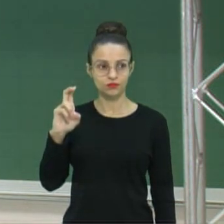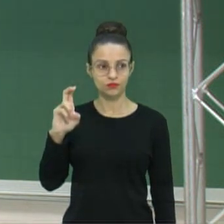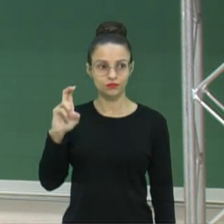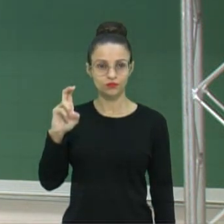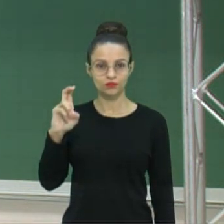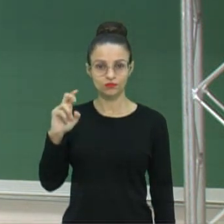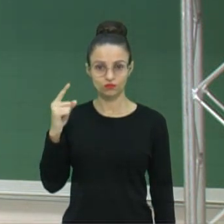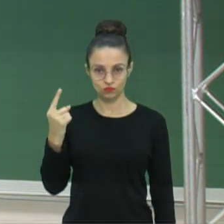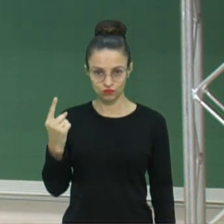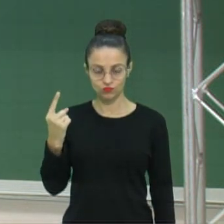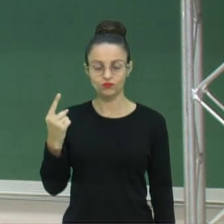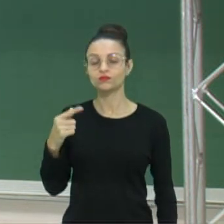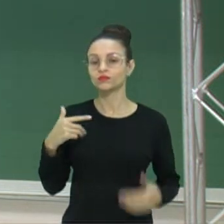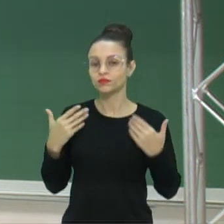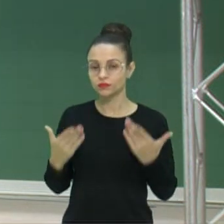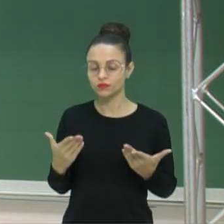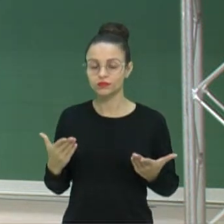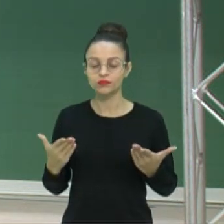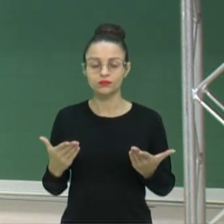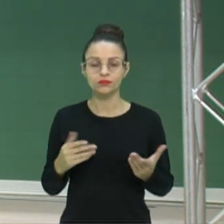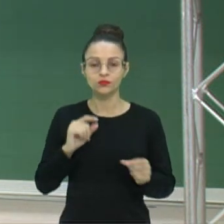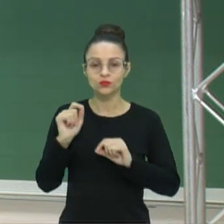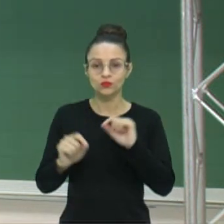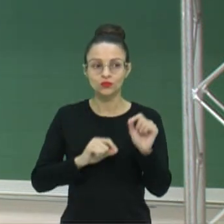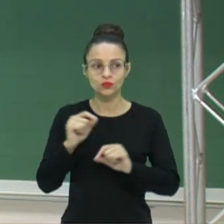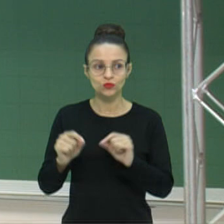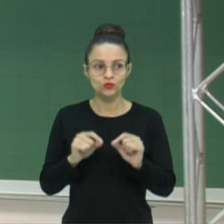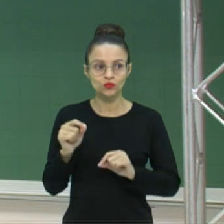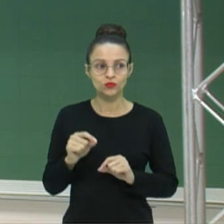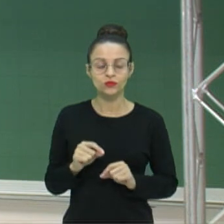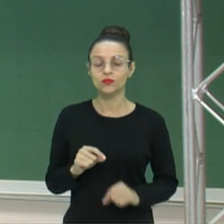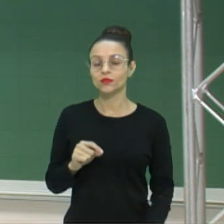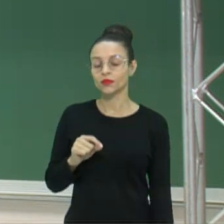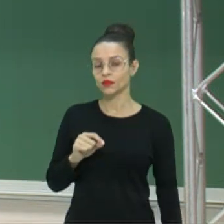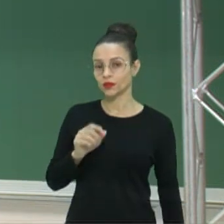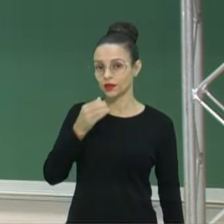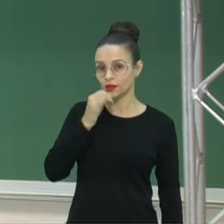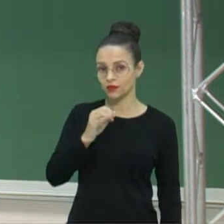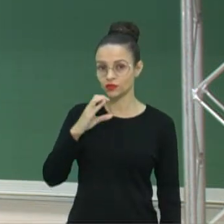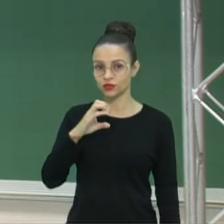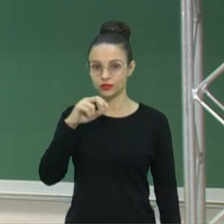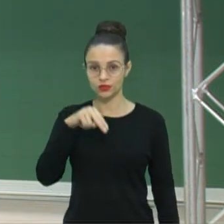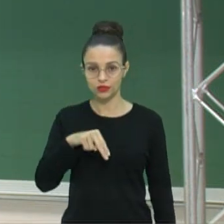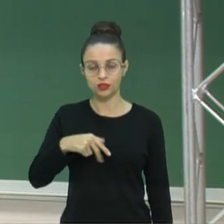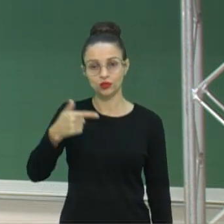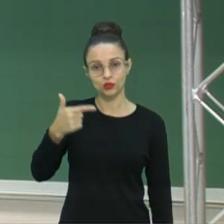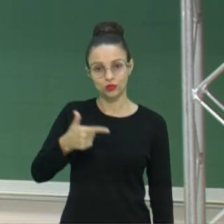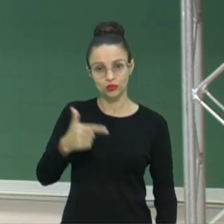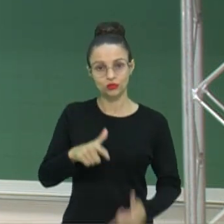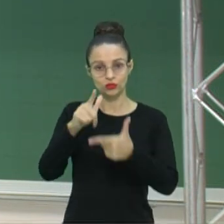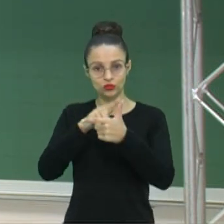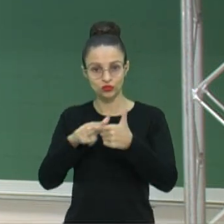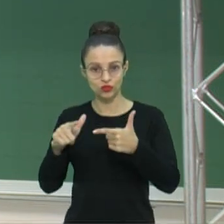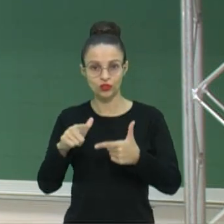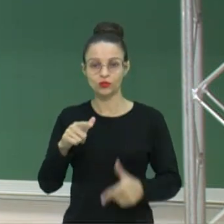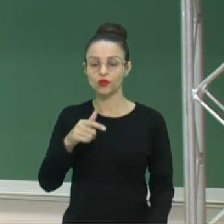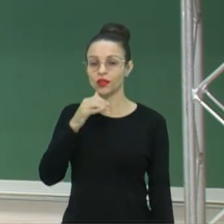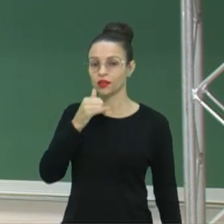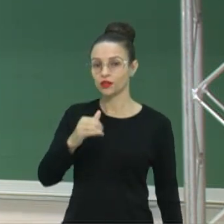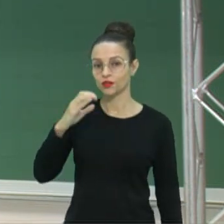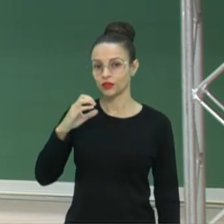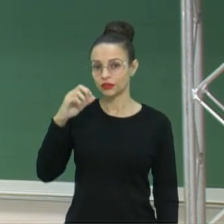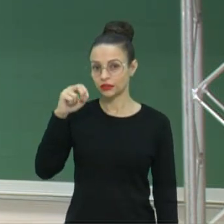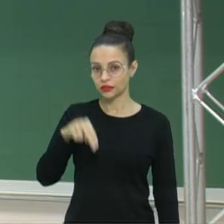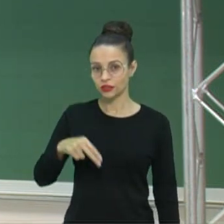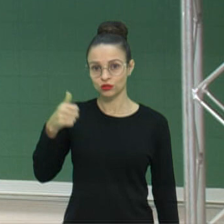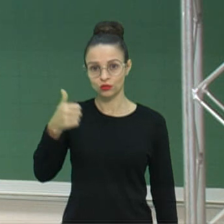75,1. Ou seja, eu posso dizer que a energia cinética do segundo caso dividido pela energia cinética do primeiro caso